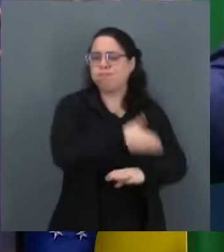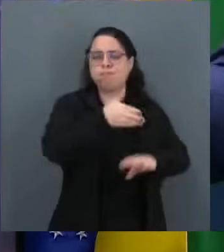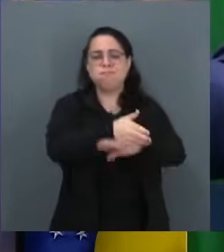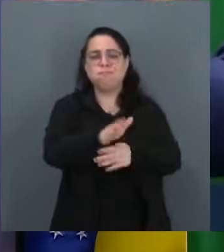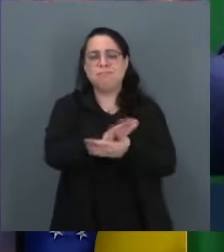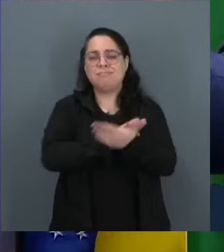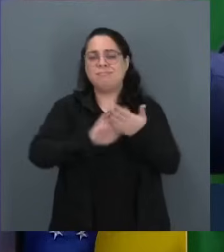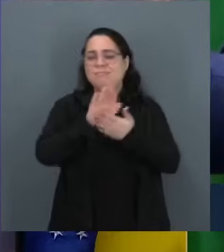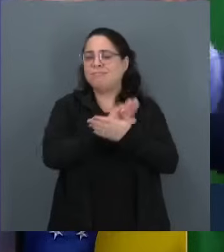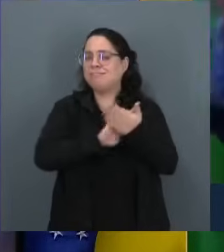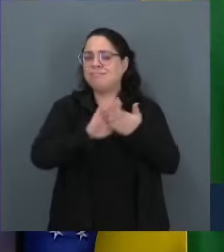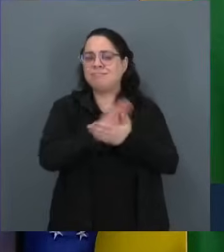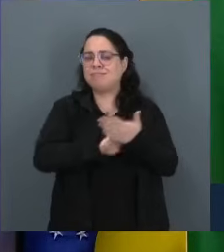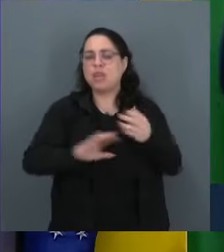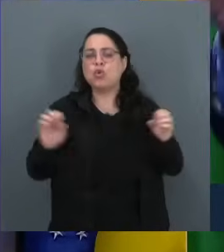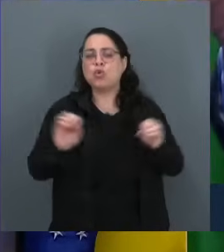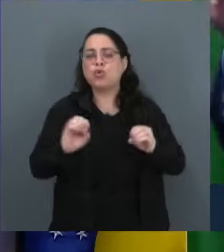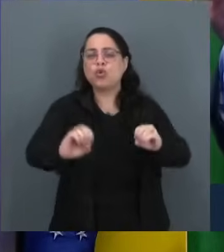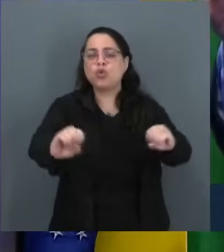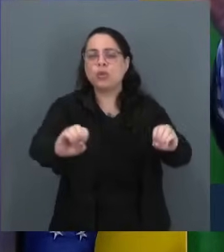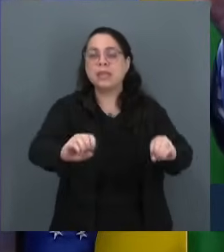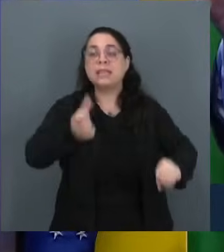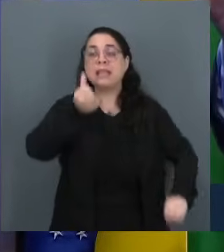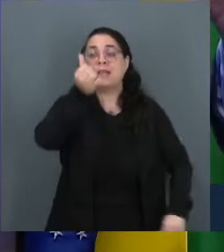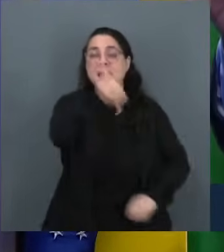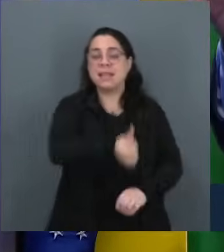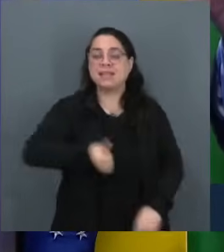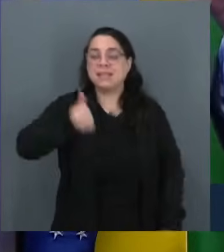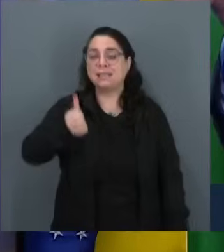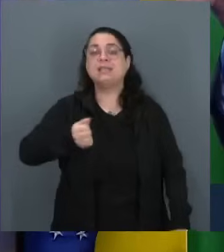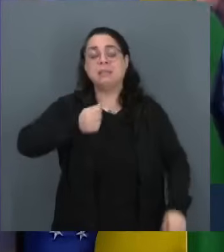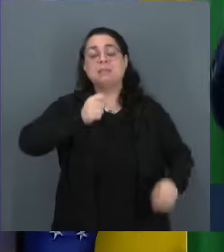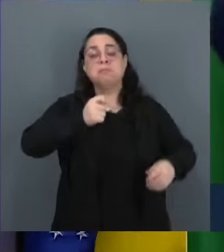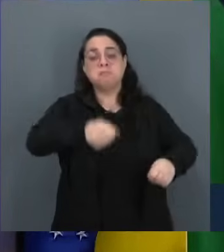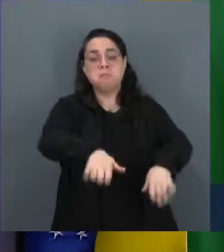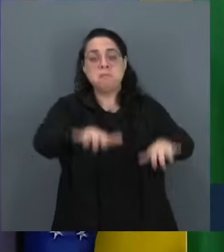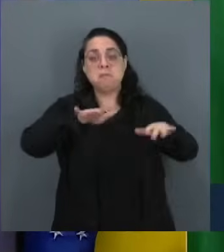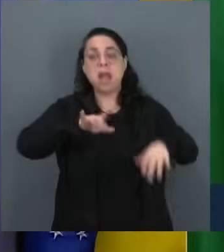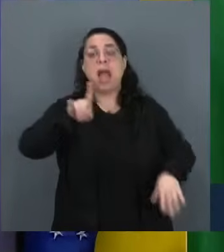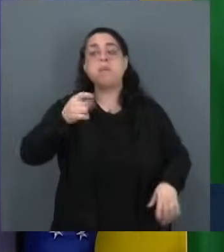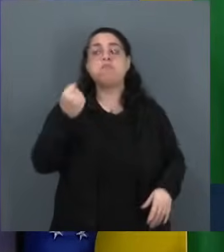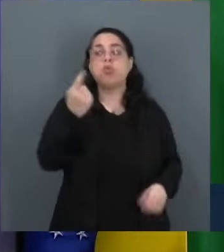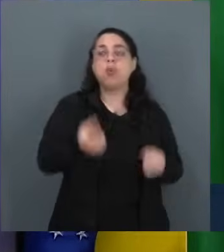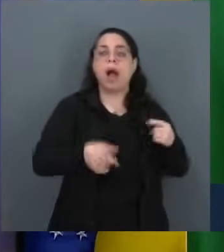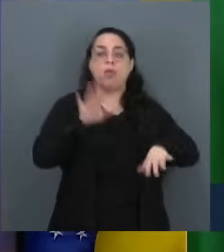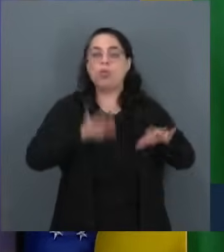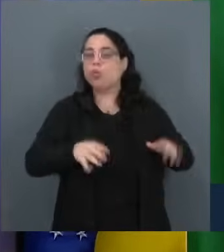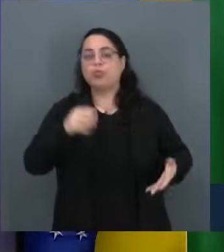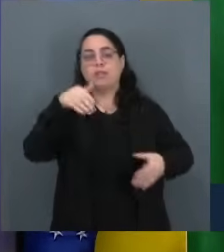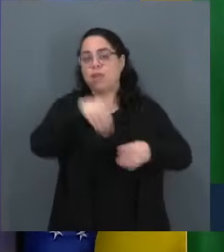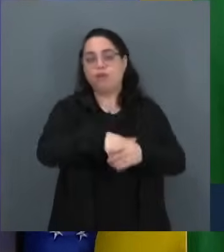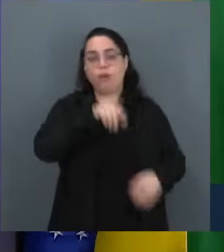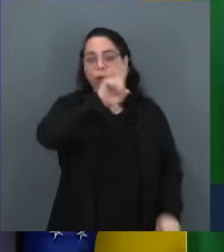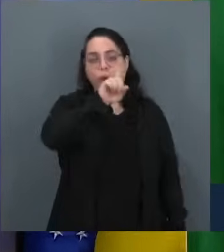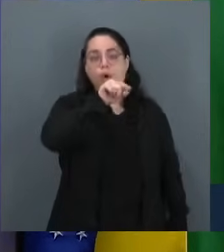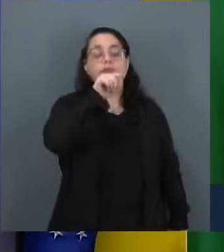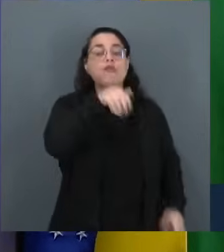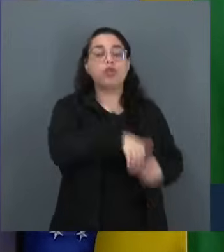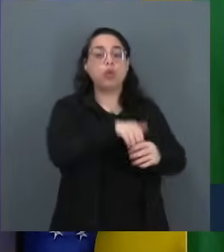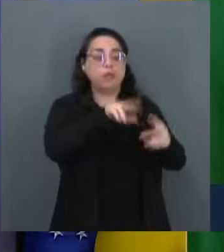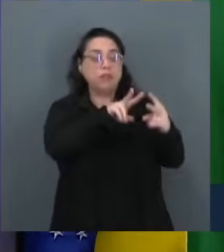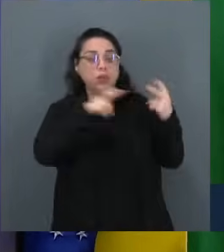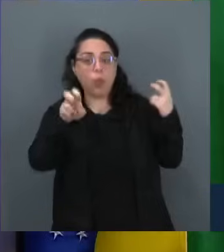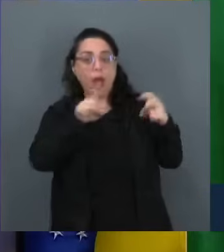dia, durante 6 meses, apareceram, e alguns nem apareceram, voto virtual, para